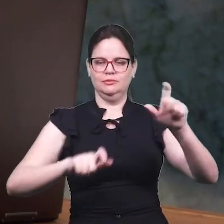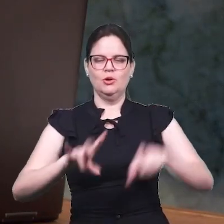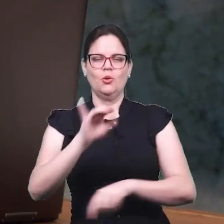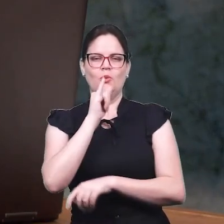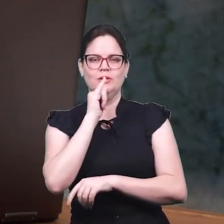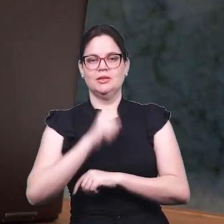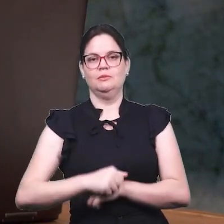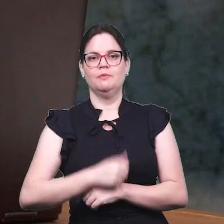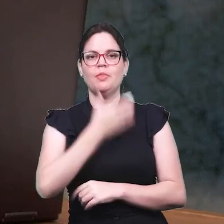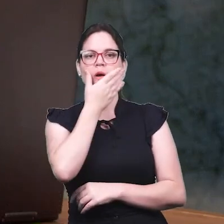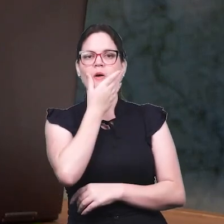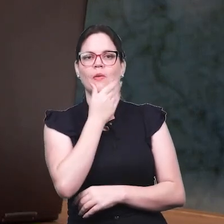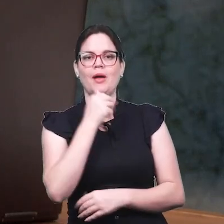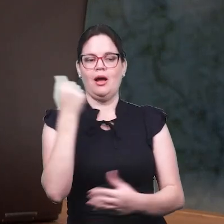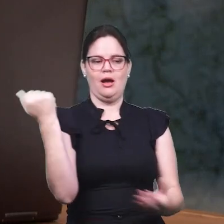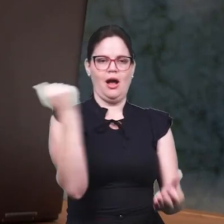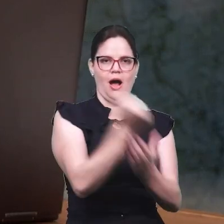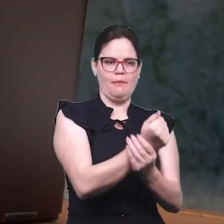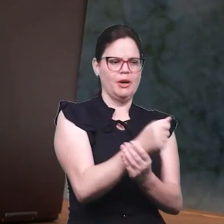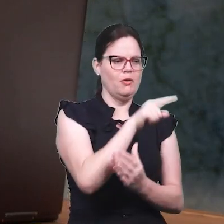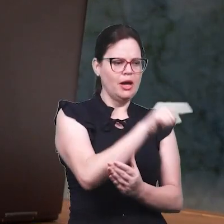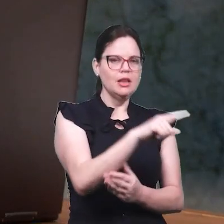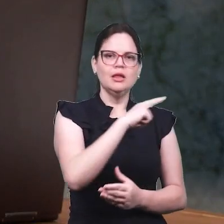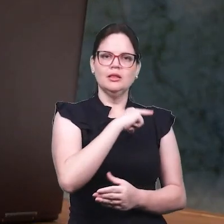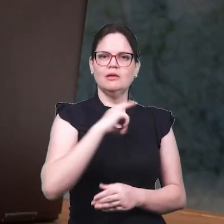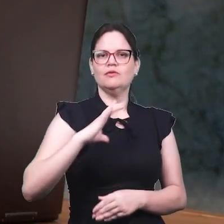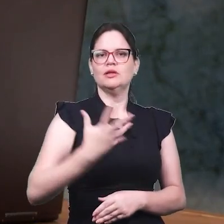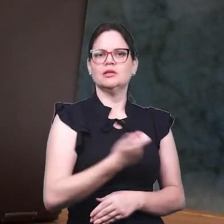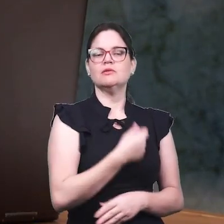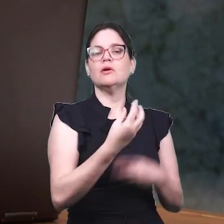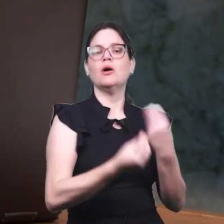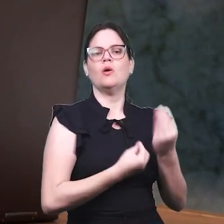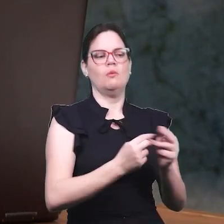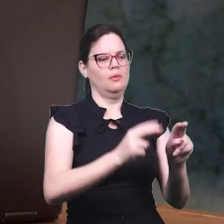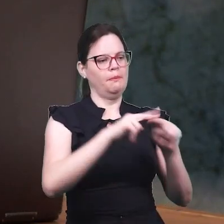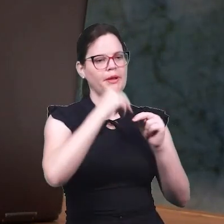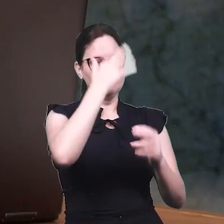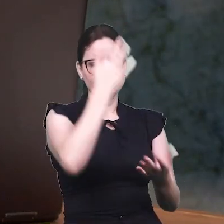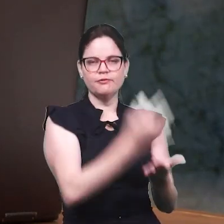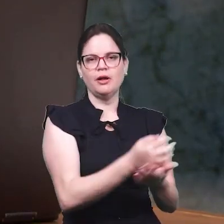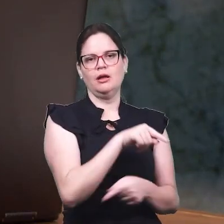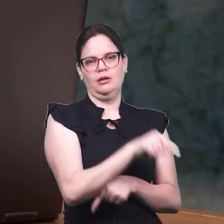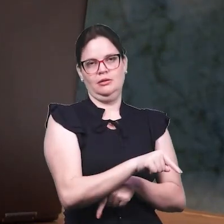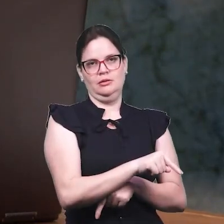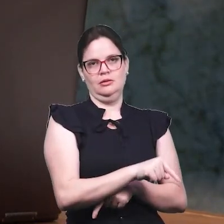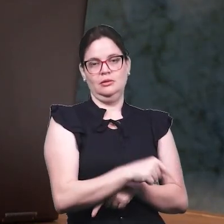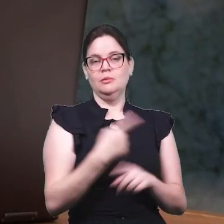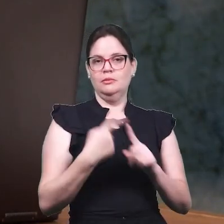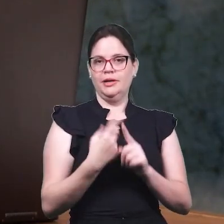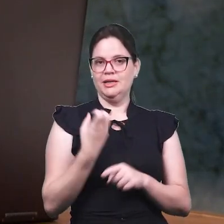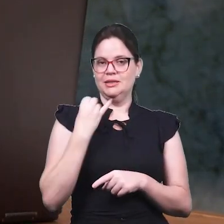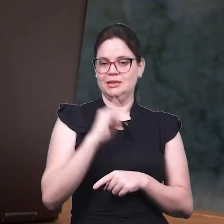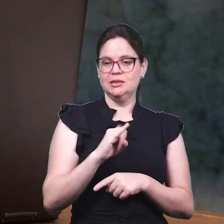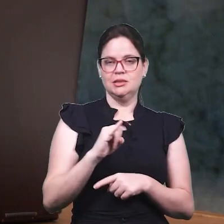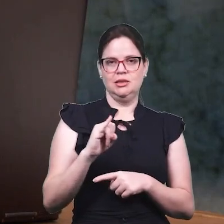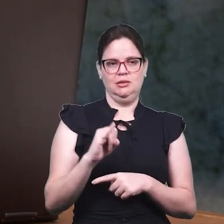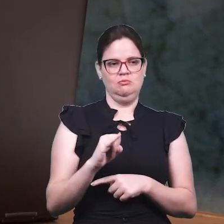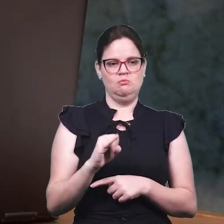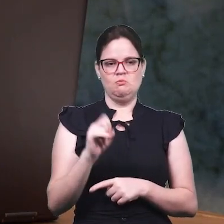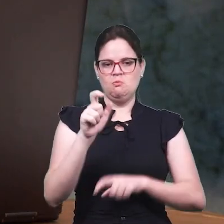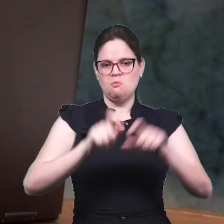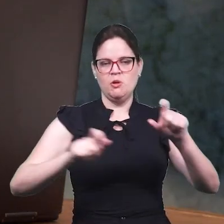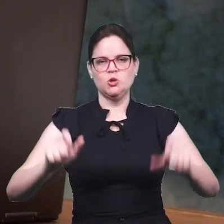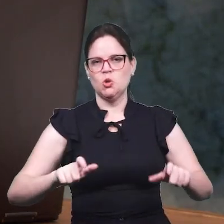que Abraão foi justificado pela fé, não é? Porque se alguém faz alguma coisa,